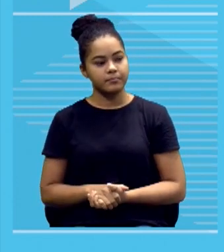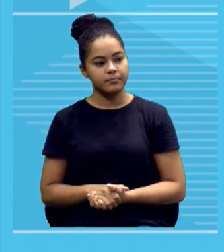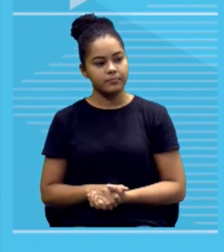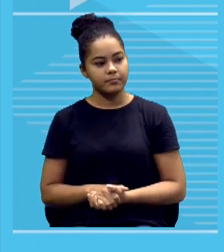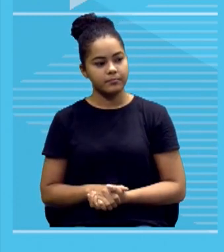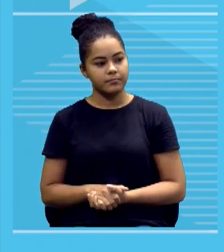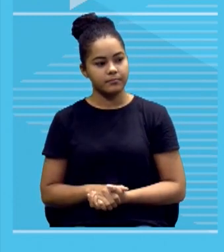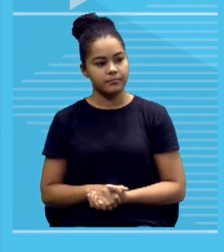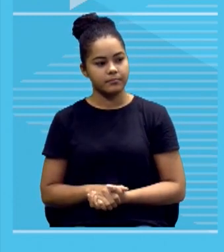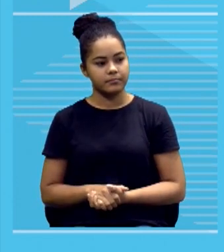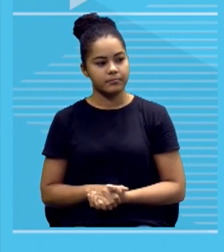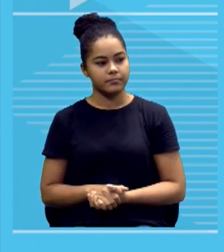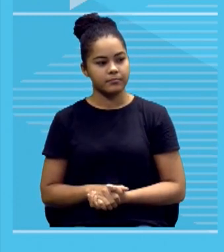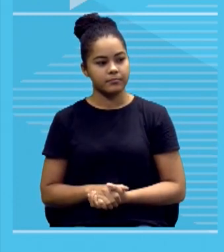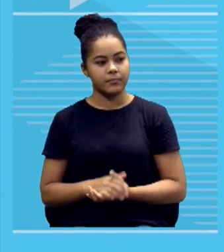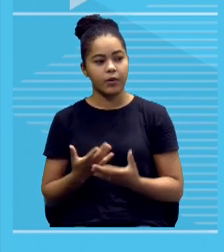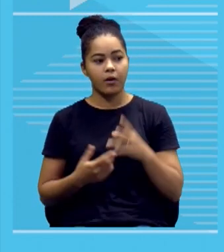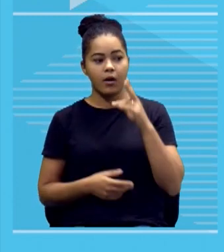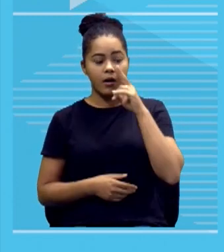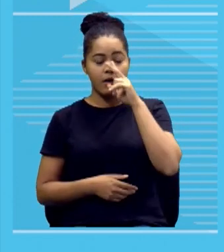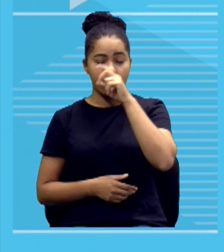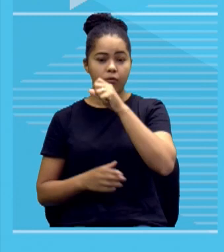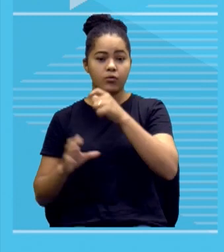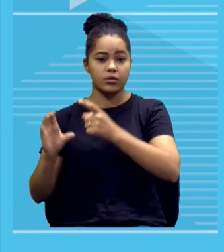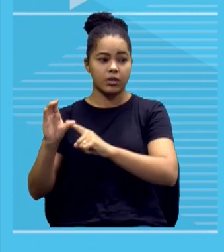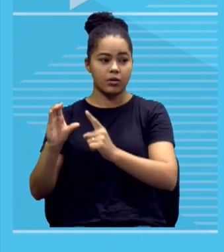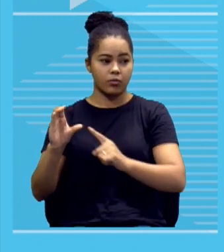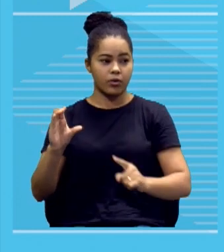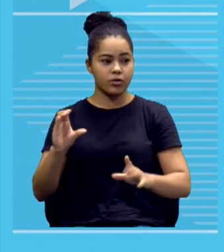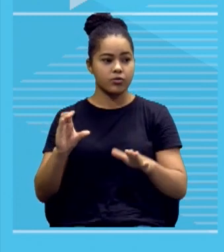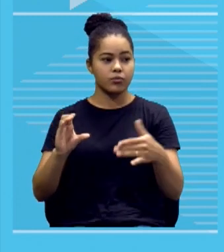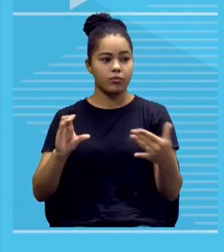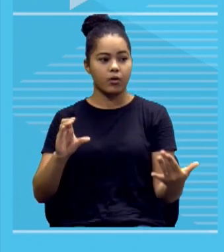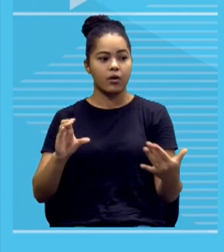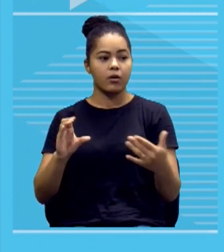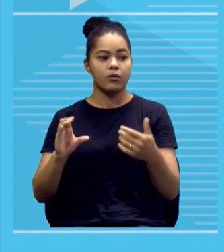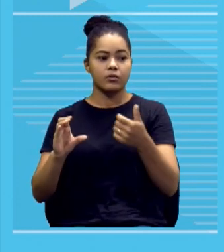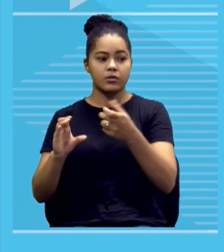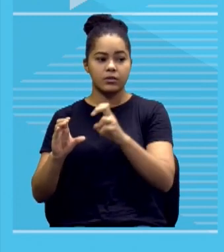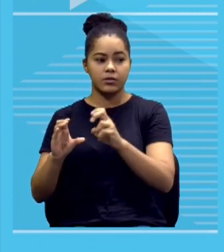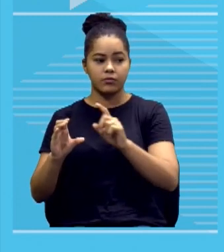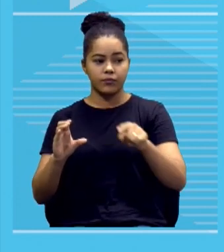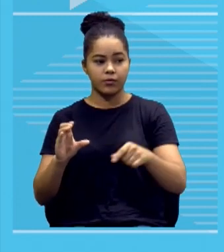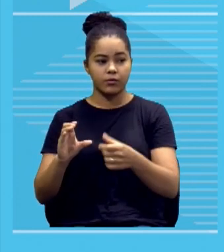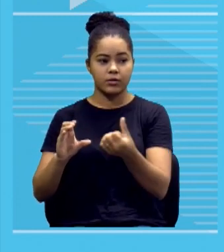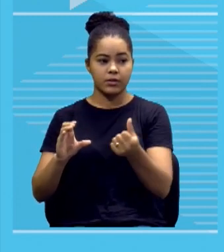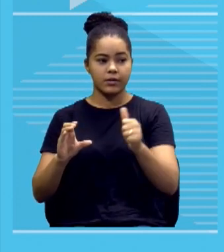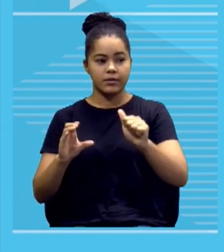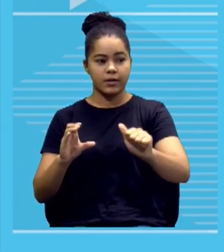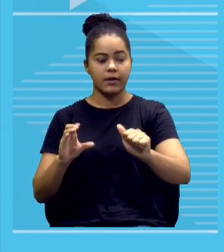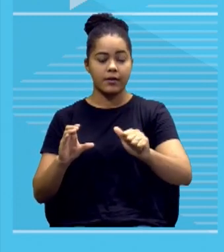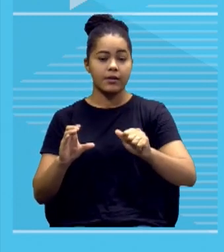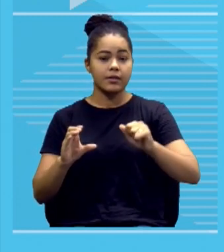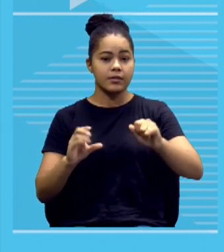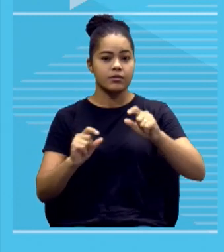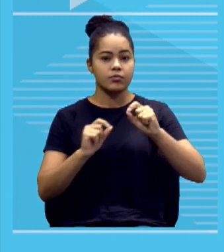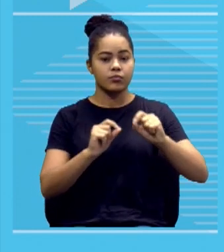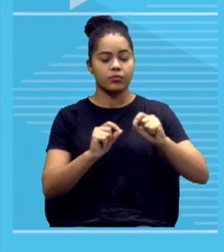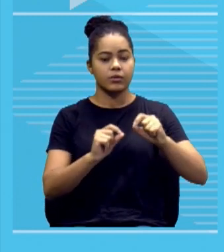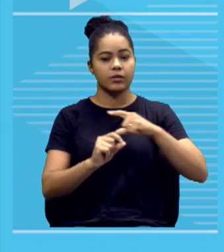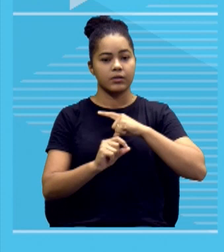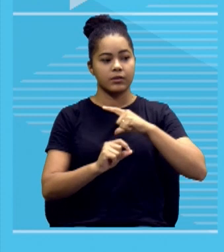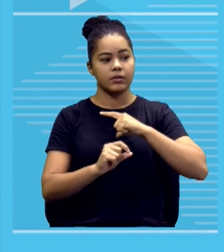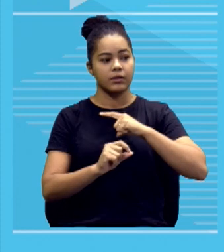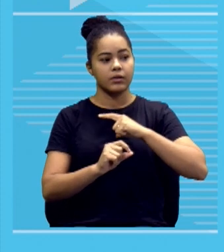de 5,6 amperes quando tem uma tensão de 12 volts. Então ele vai querer saber se a corrente é essa